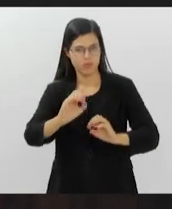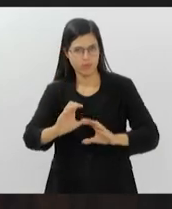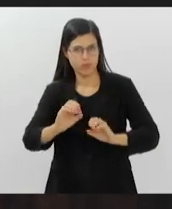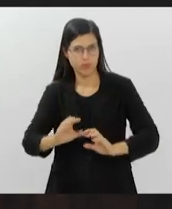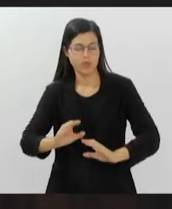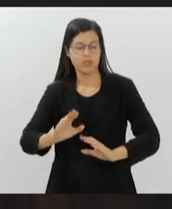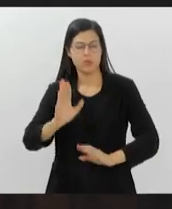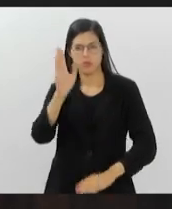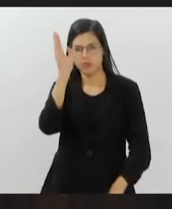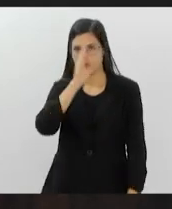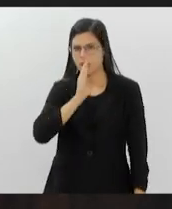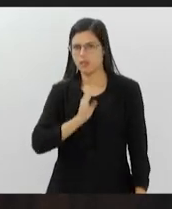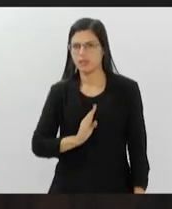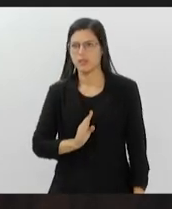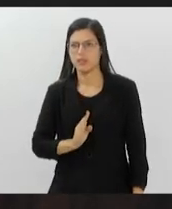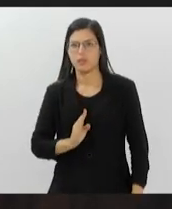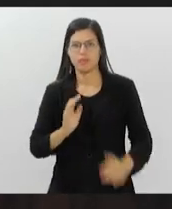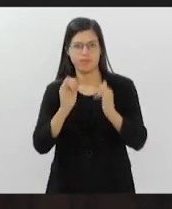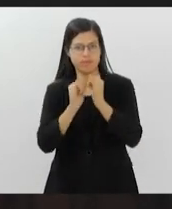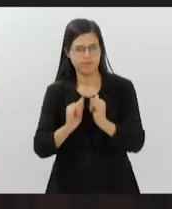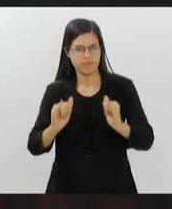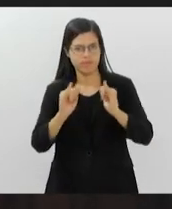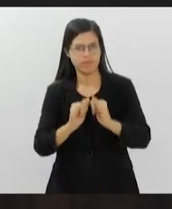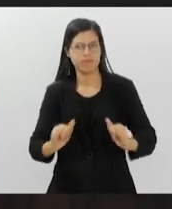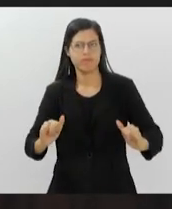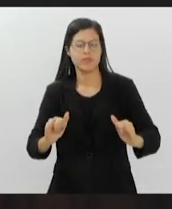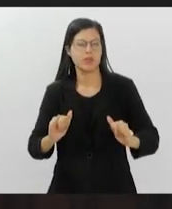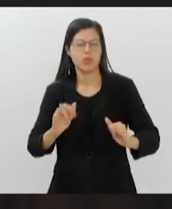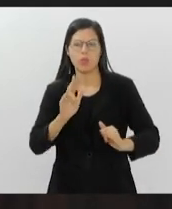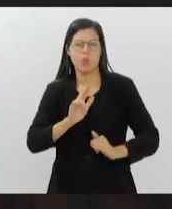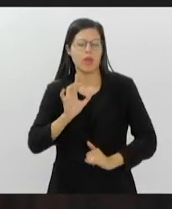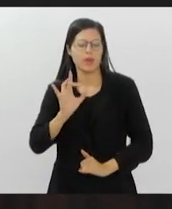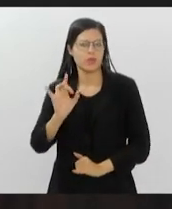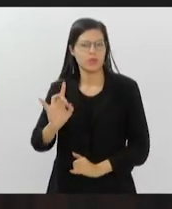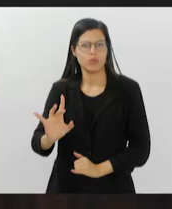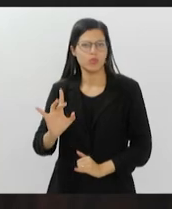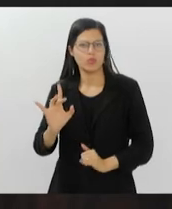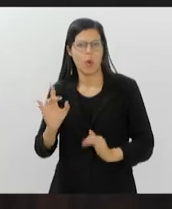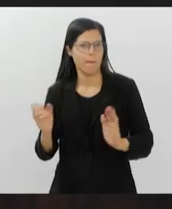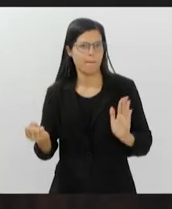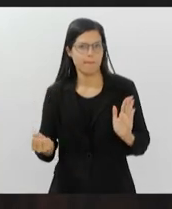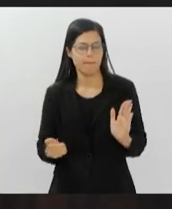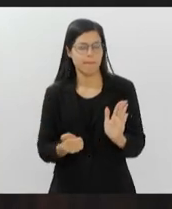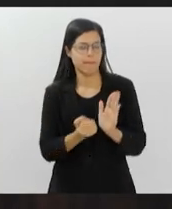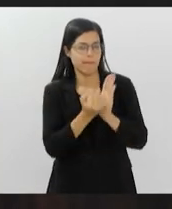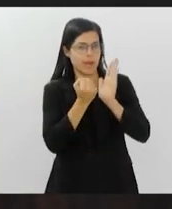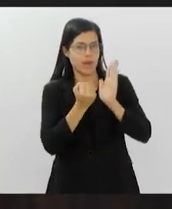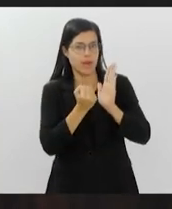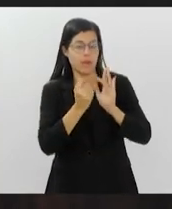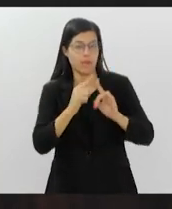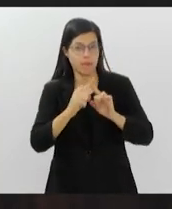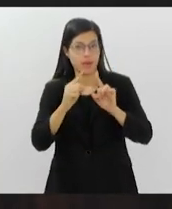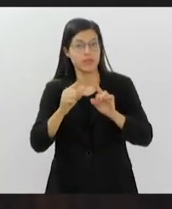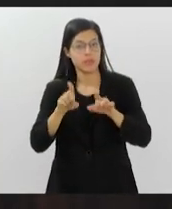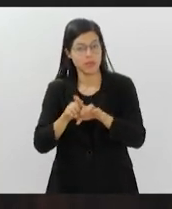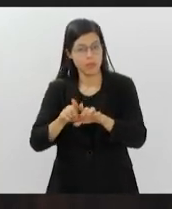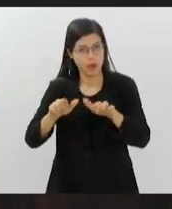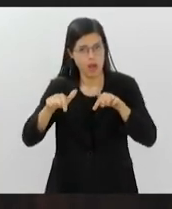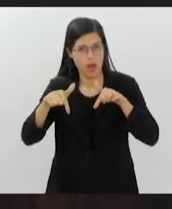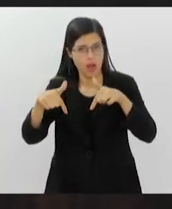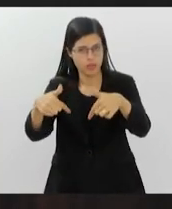Brasil. O lançamento desta placa não é apenas um símbolo, mas o primeiro passo para uma jornada